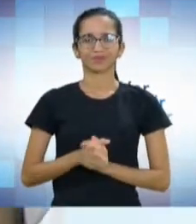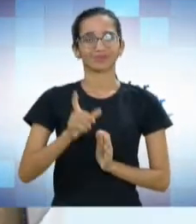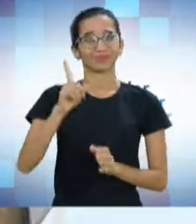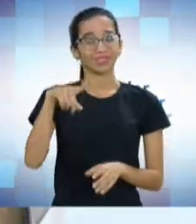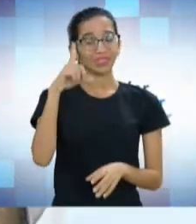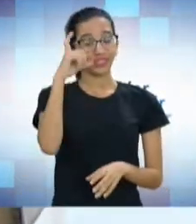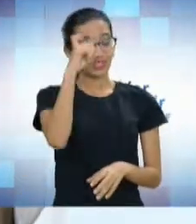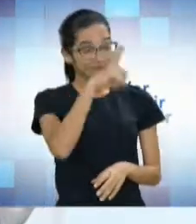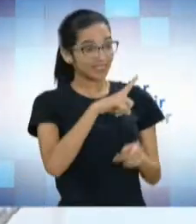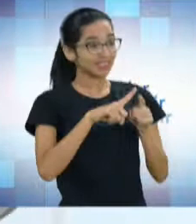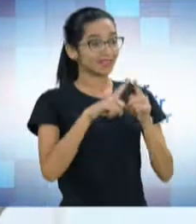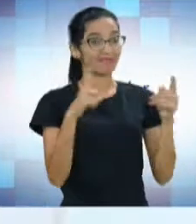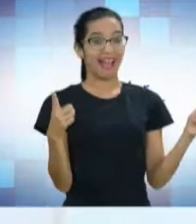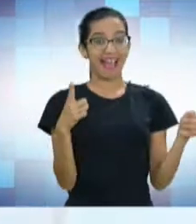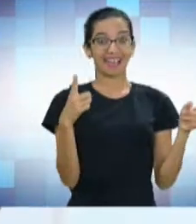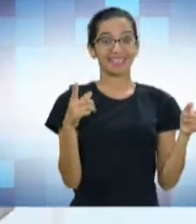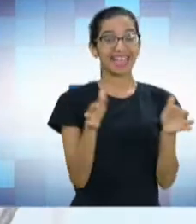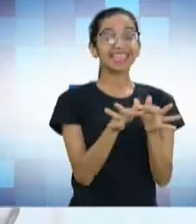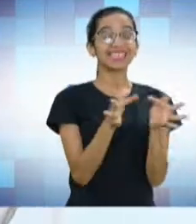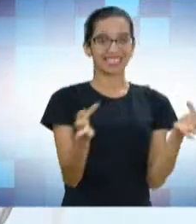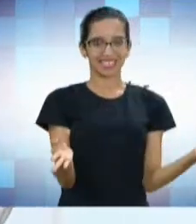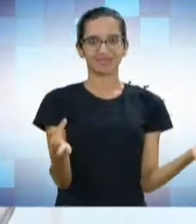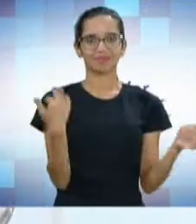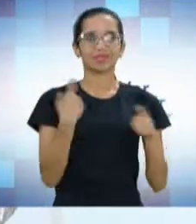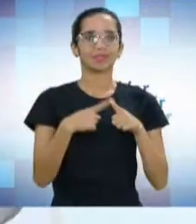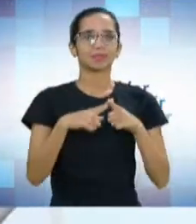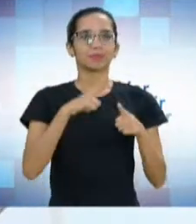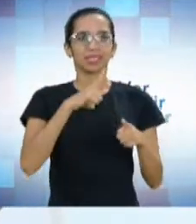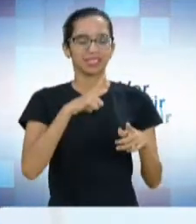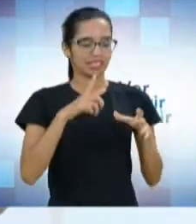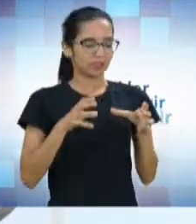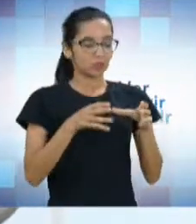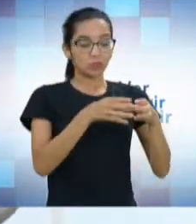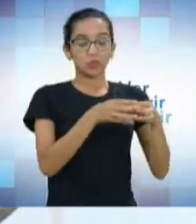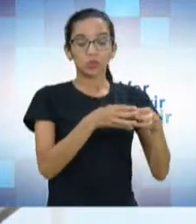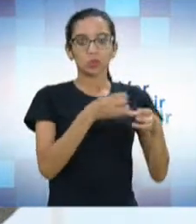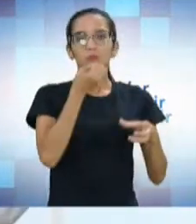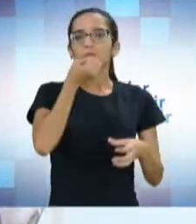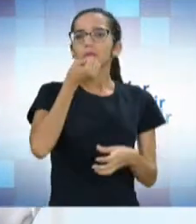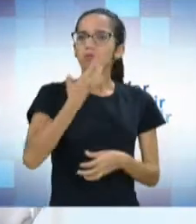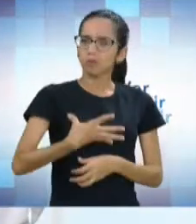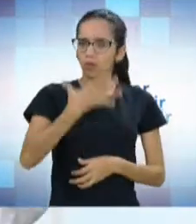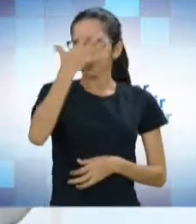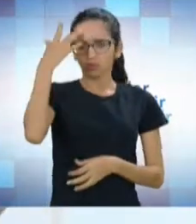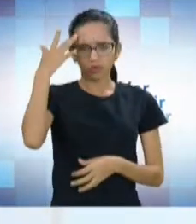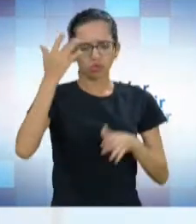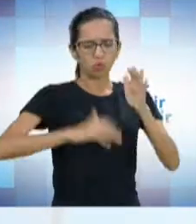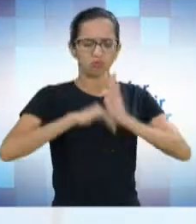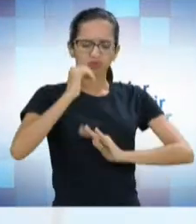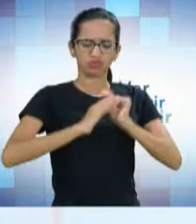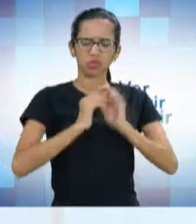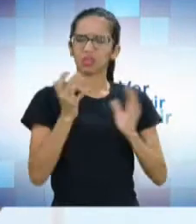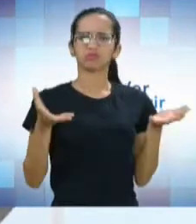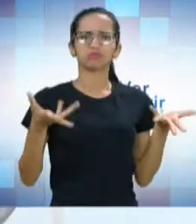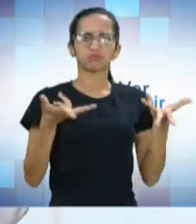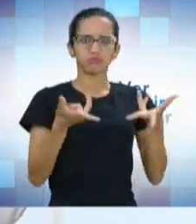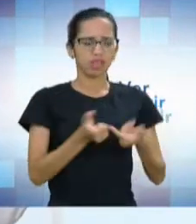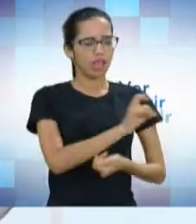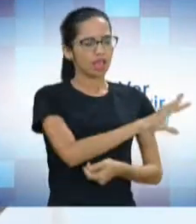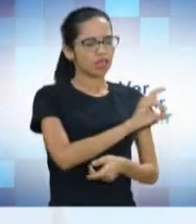simples porque nós temos uma equipe muito boa a equipe de pessoas capacitadas cada um administra